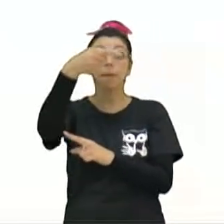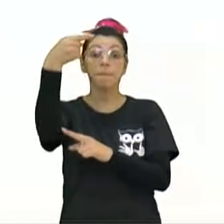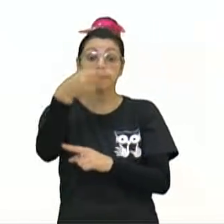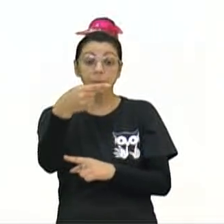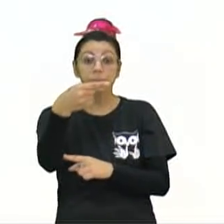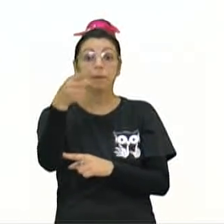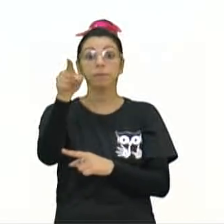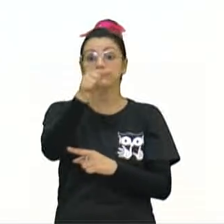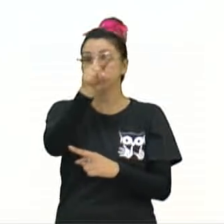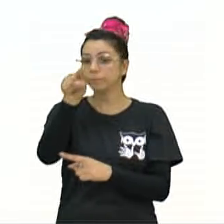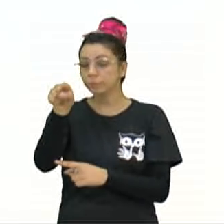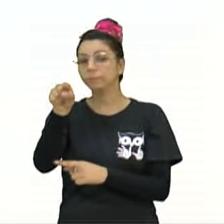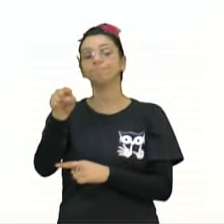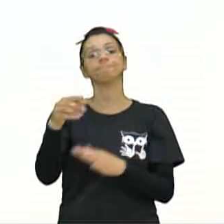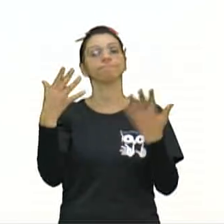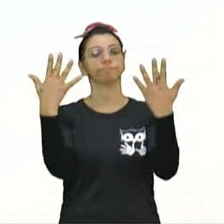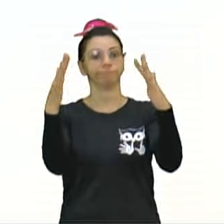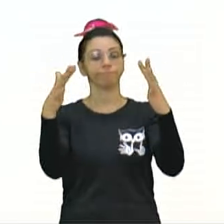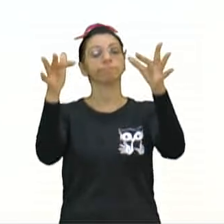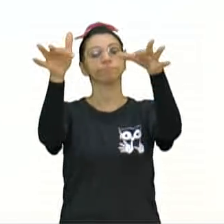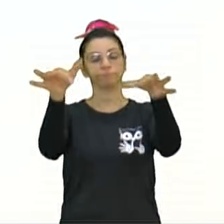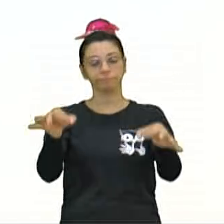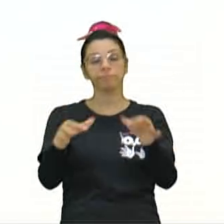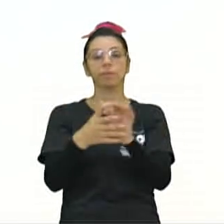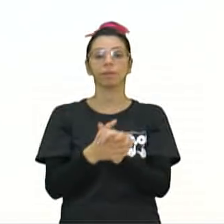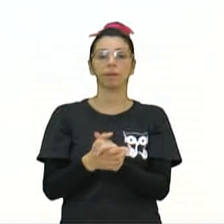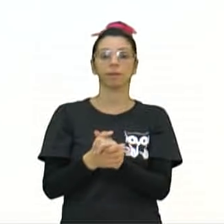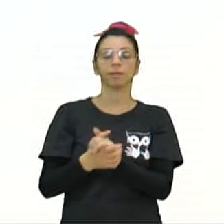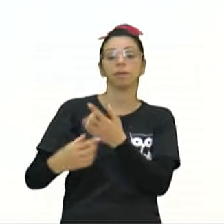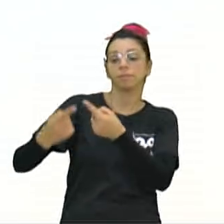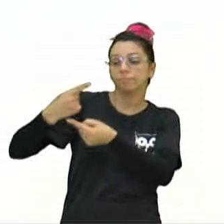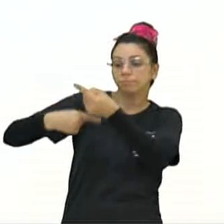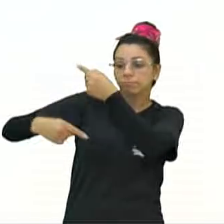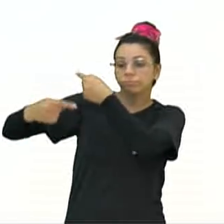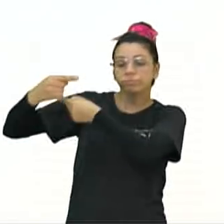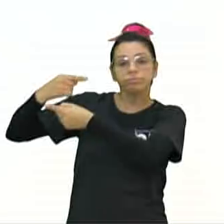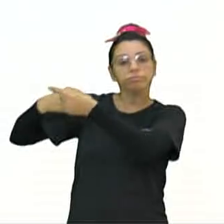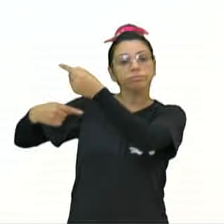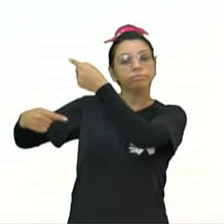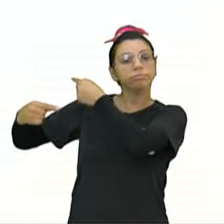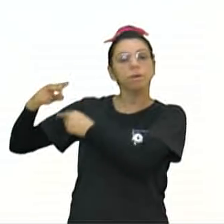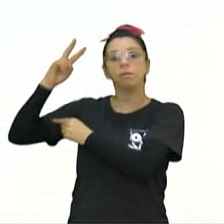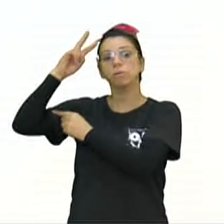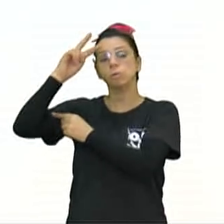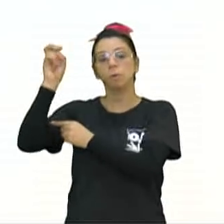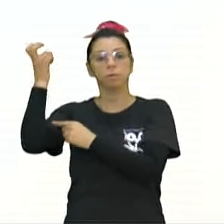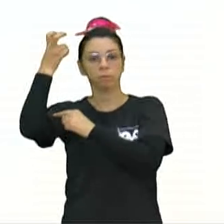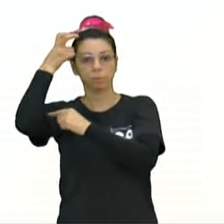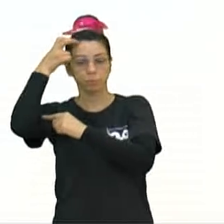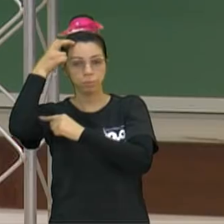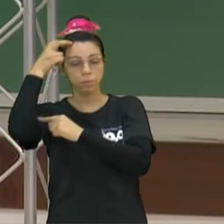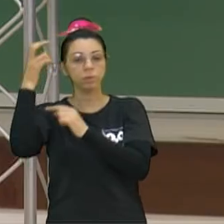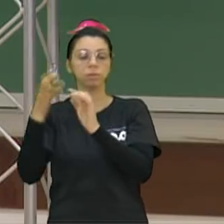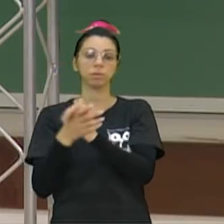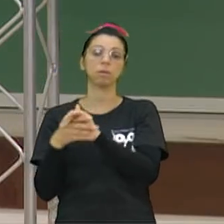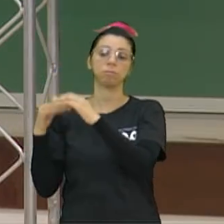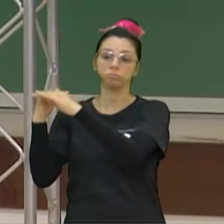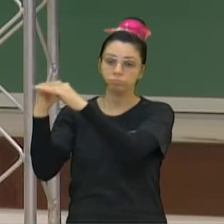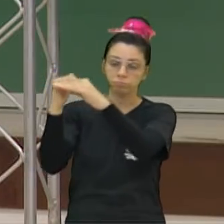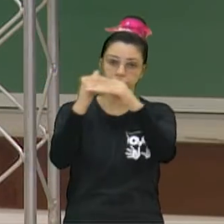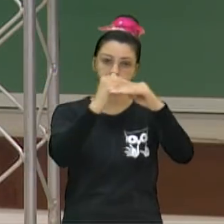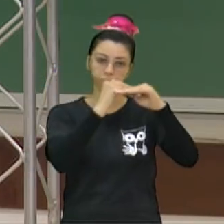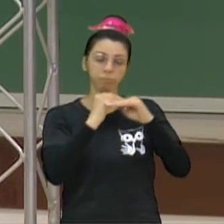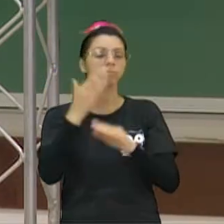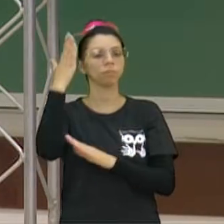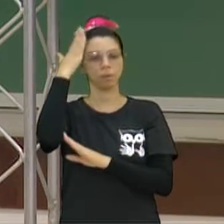assinalou a primeira acertou. São construções históricas e culturalmente edificadas, né? Então a gente sabe que os parâmetros